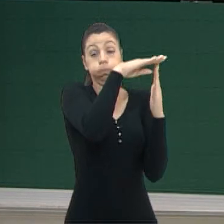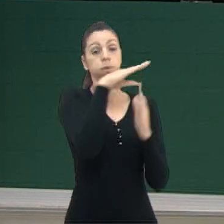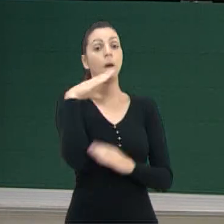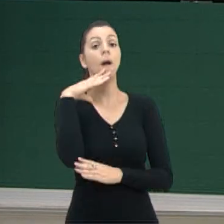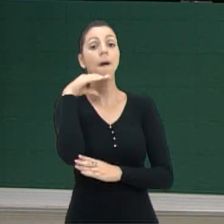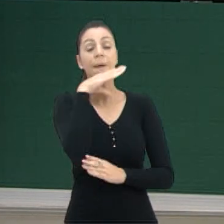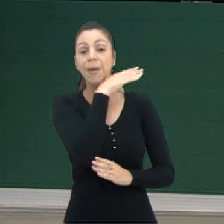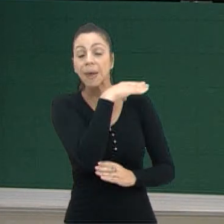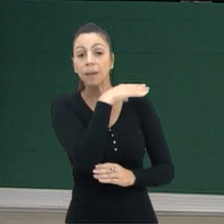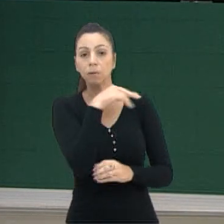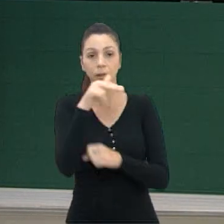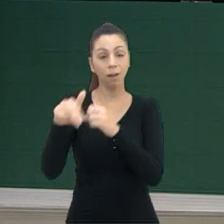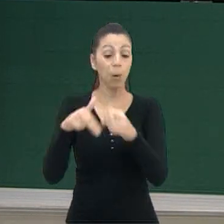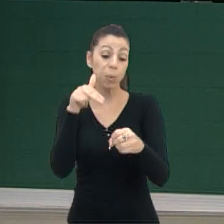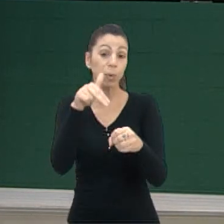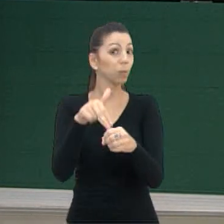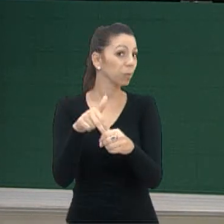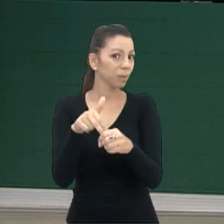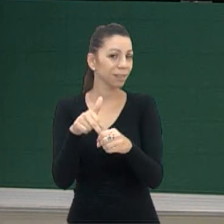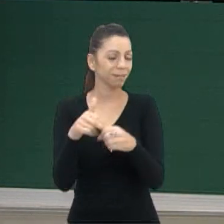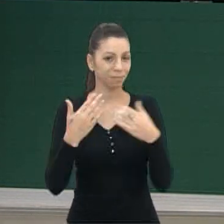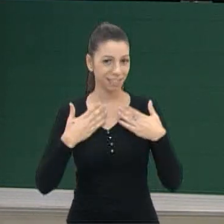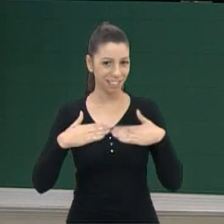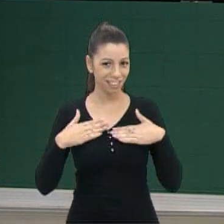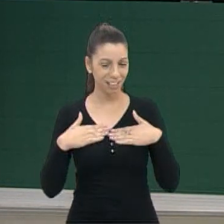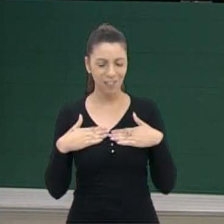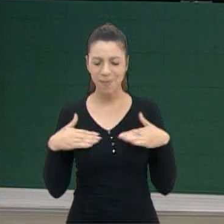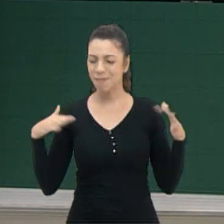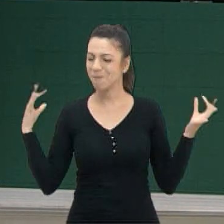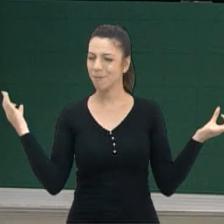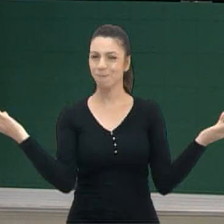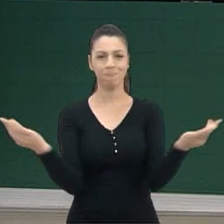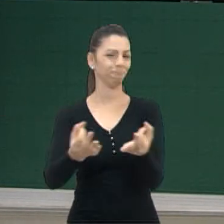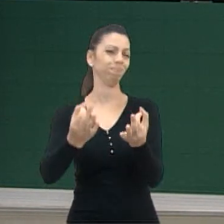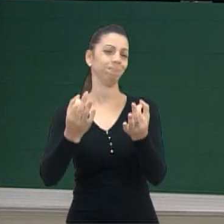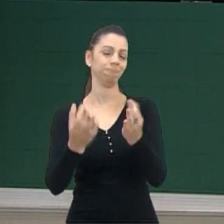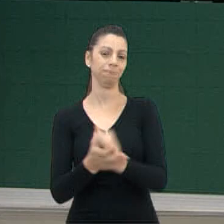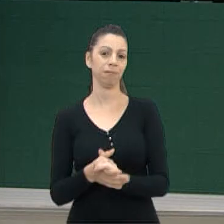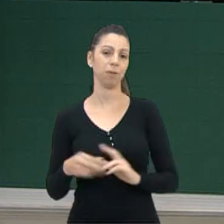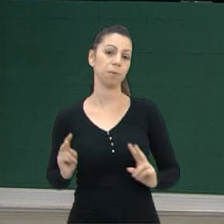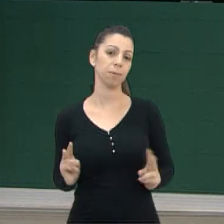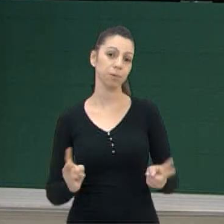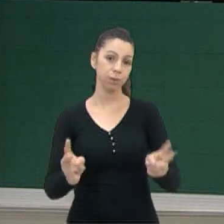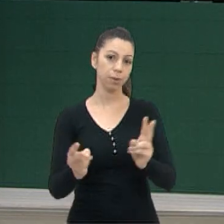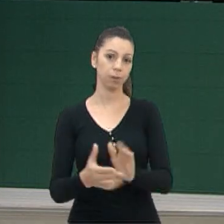Núcleo. Foi tranquilo, gente? Ótimo! Então, vamos continuar